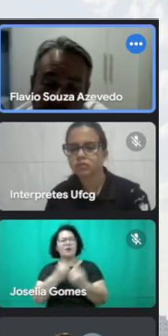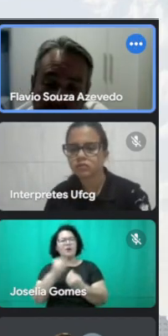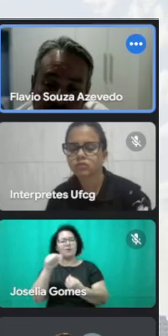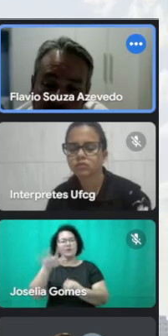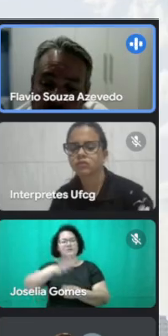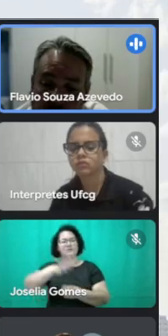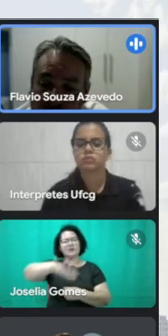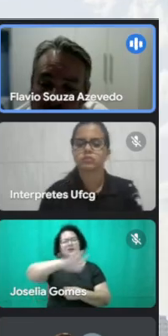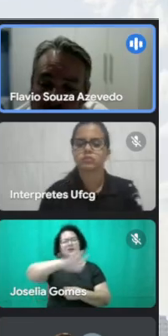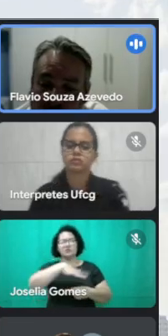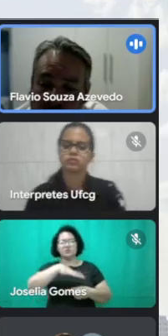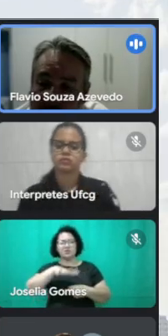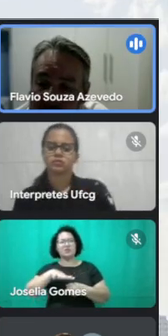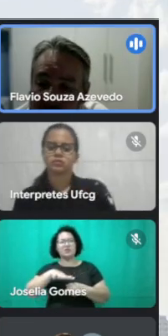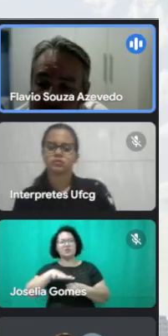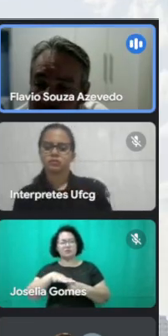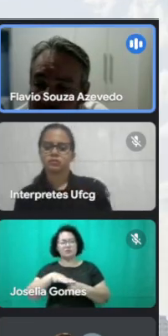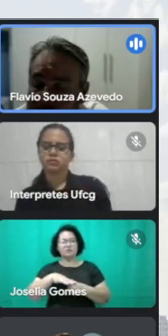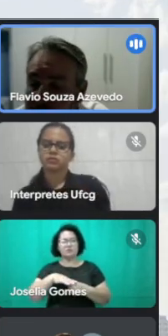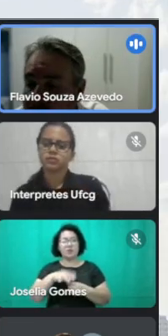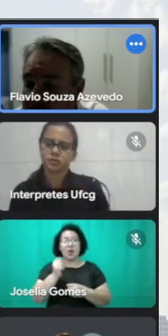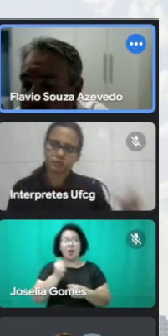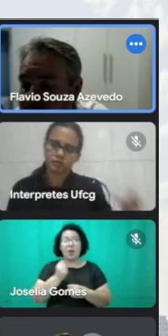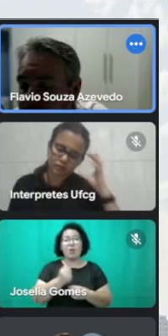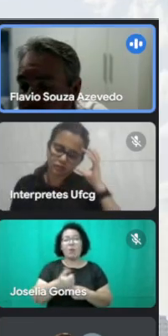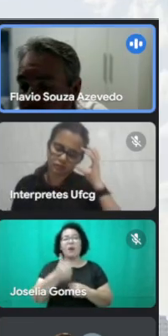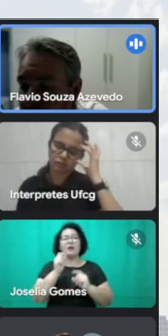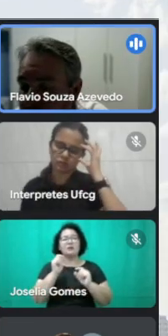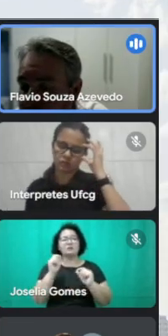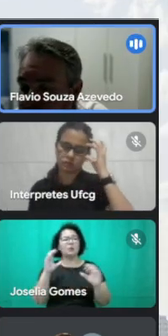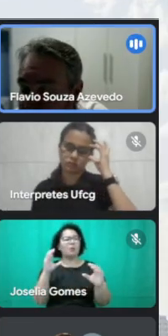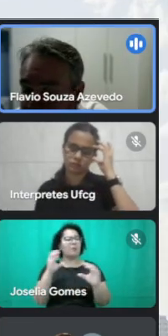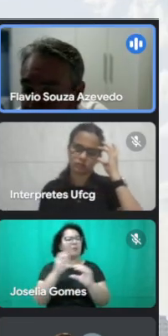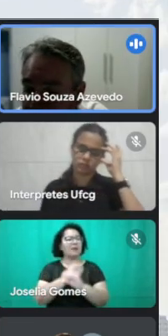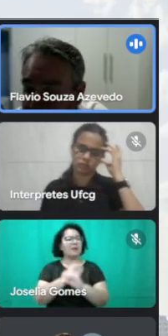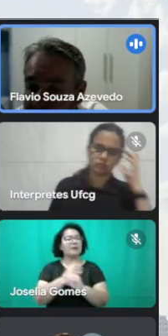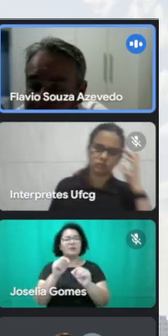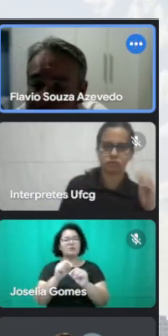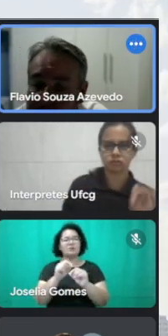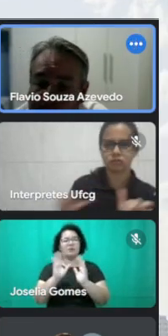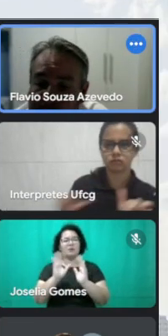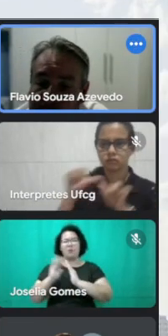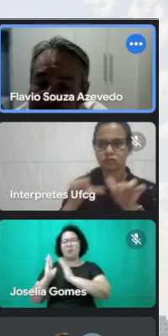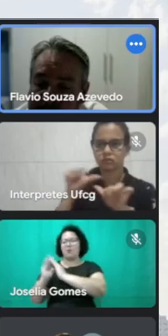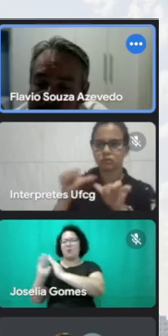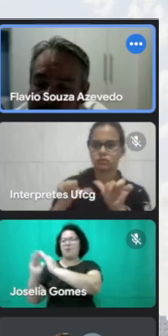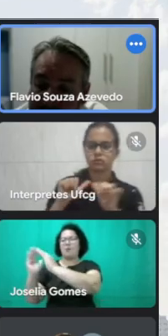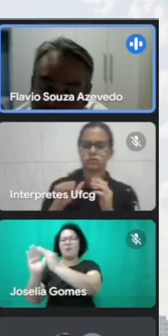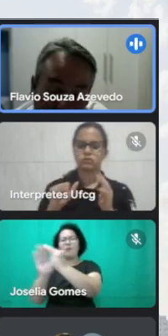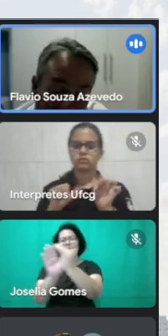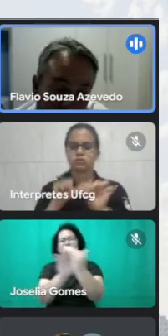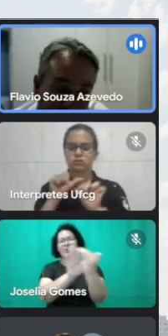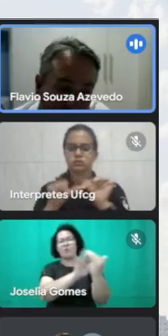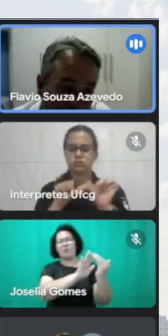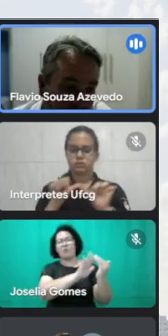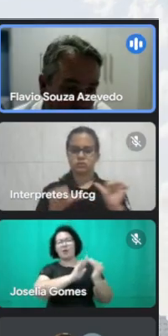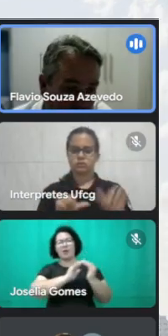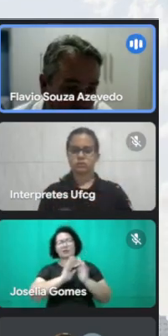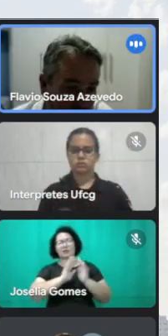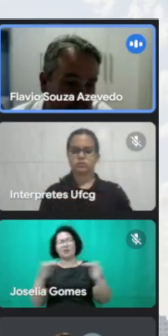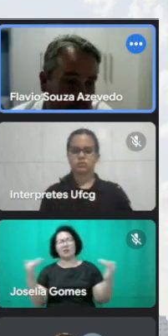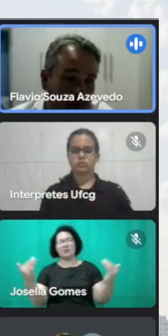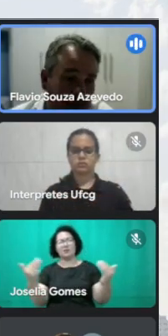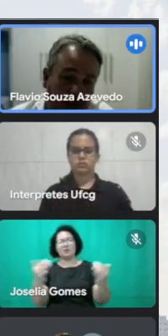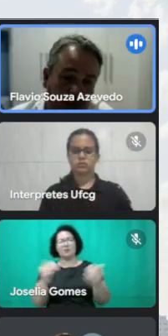totalmente circundada, quase que totalmente circundada, né, por habitações, né? E tem habitações de